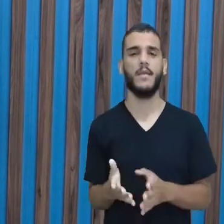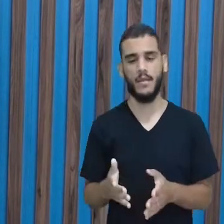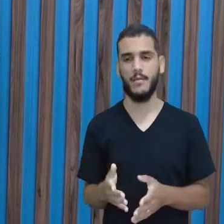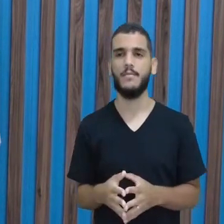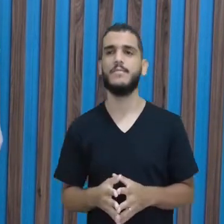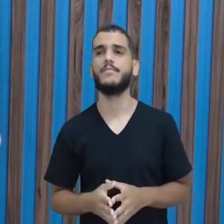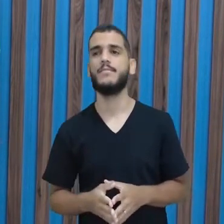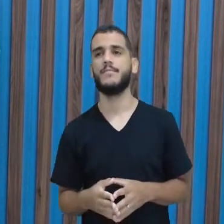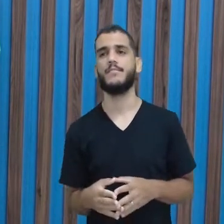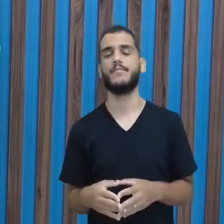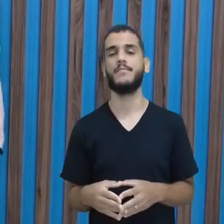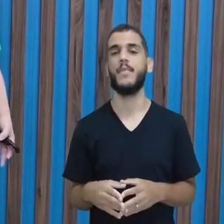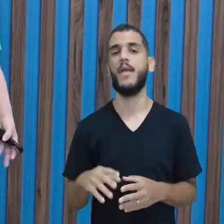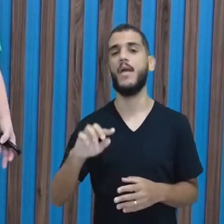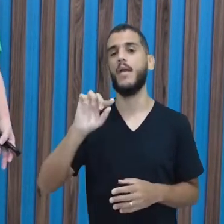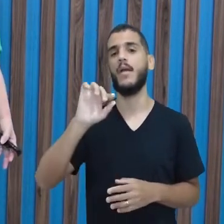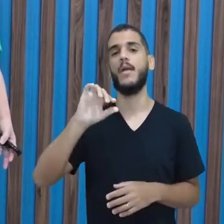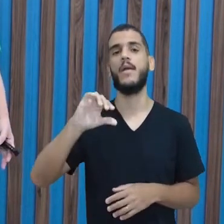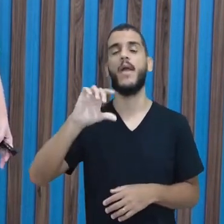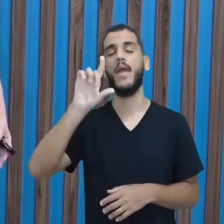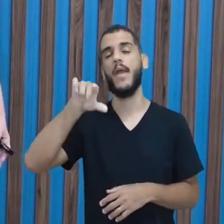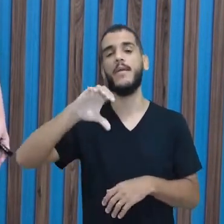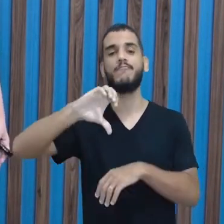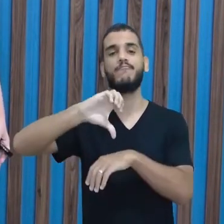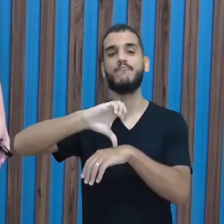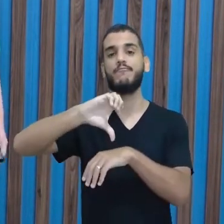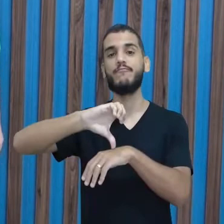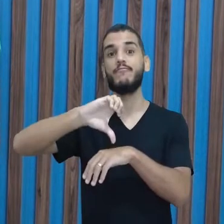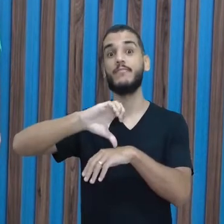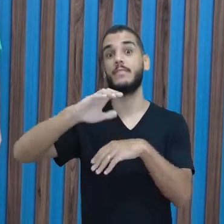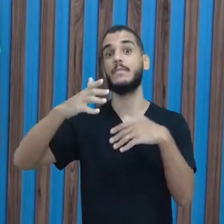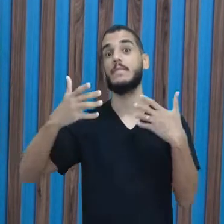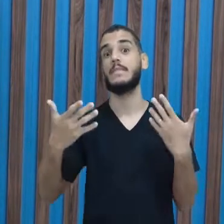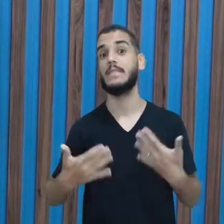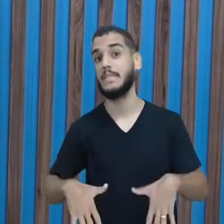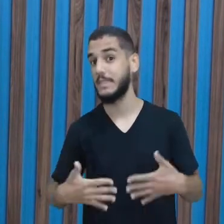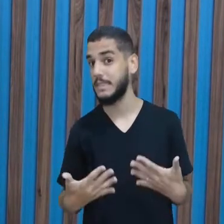tenho o valor que eu quero descobrir.